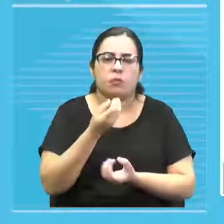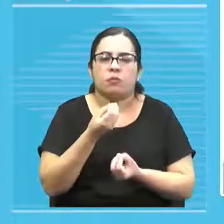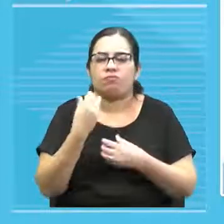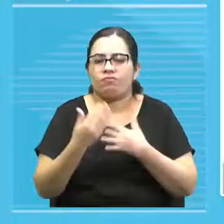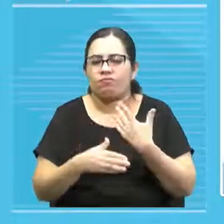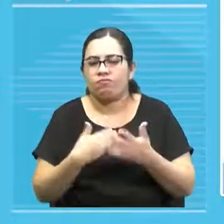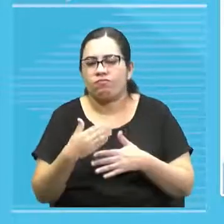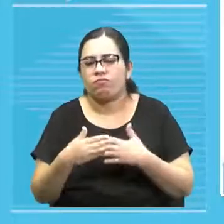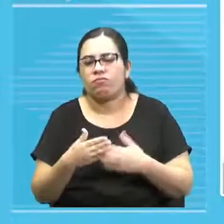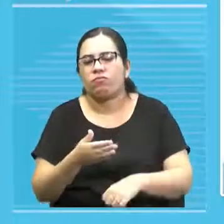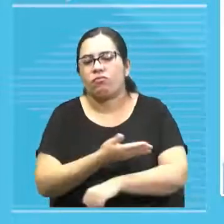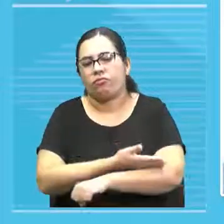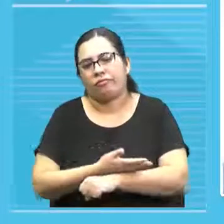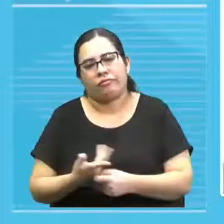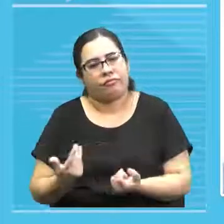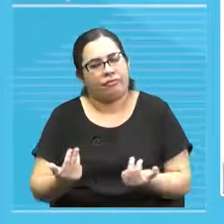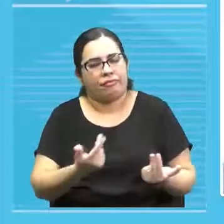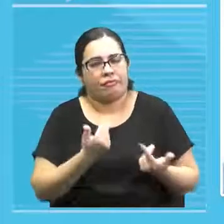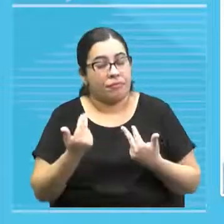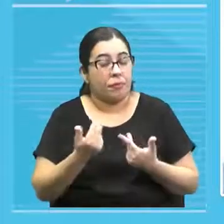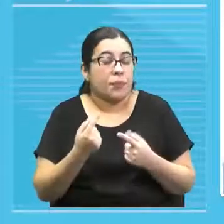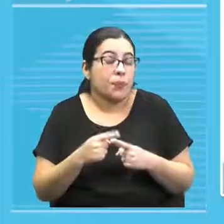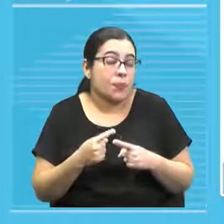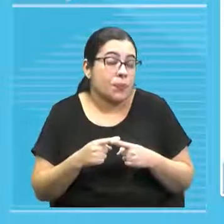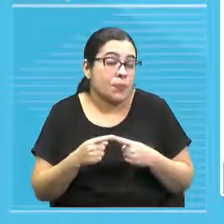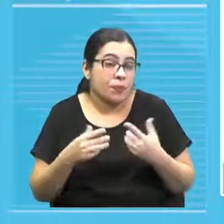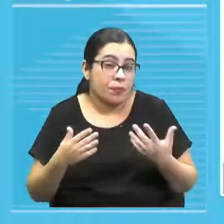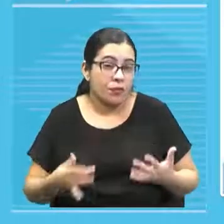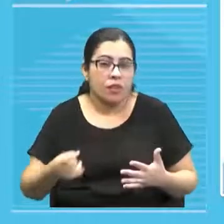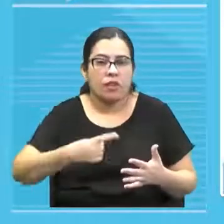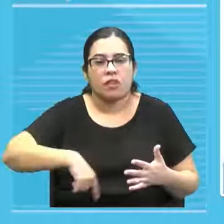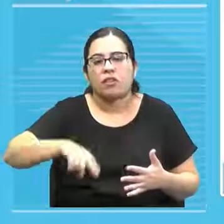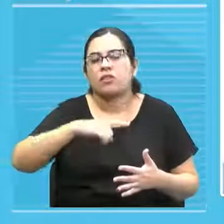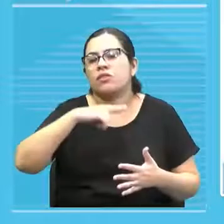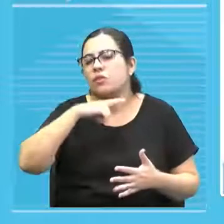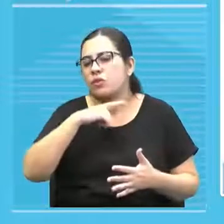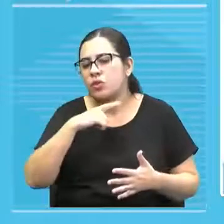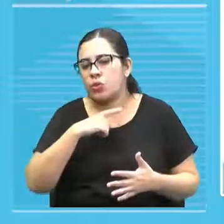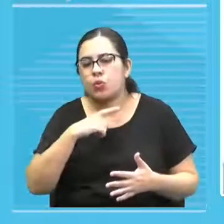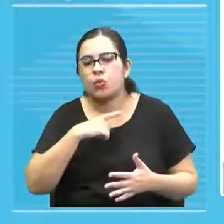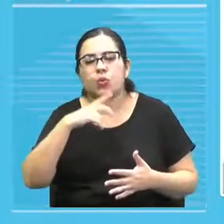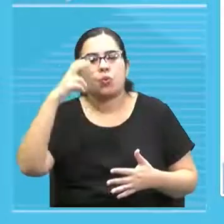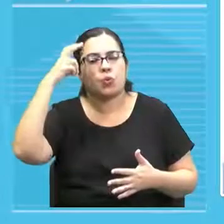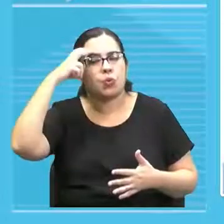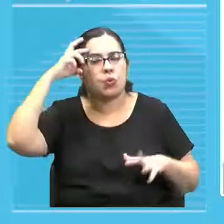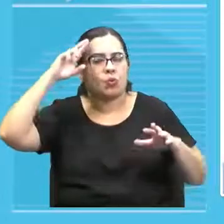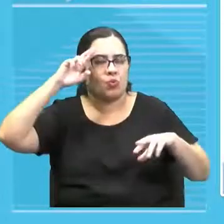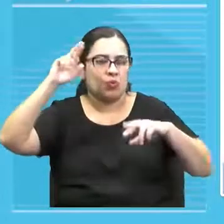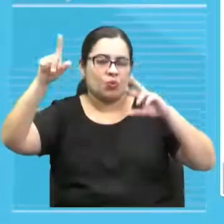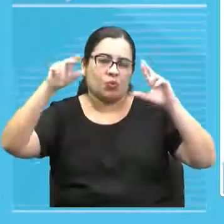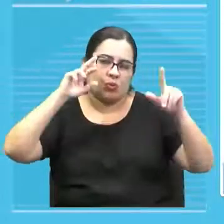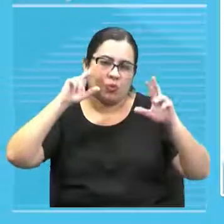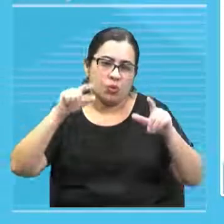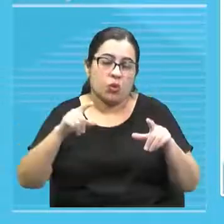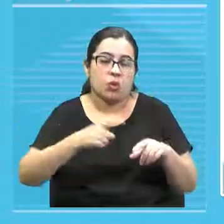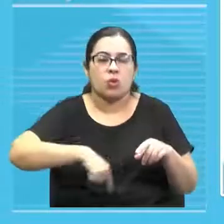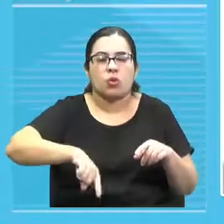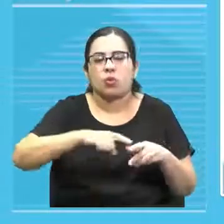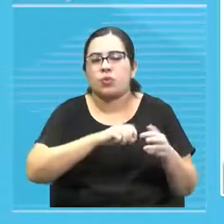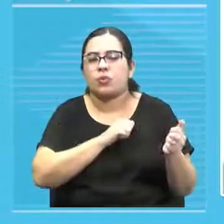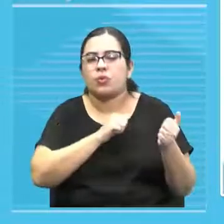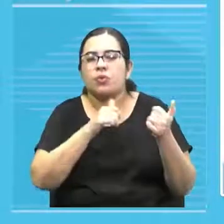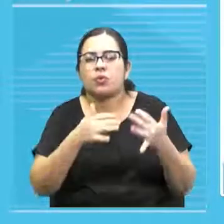de hábitos da mesma forma até porque a gente tem culturas diferentes quando eu falo de